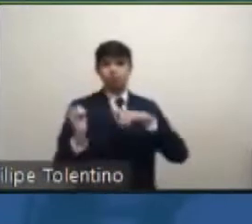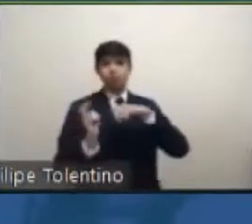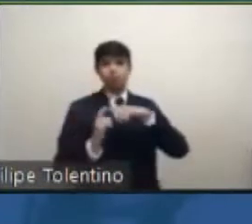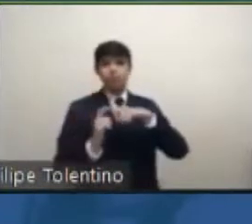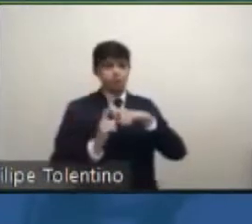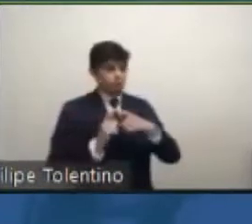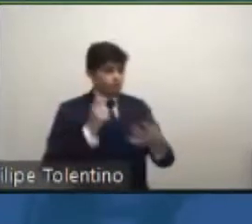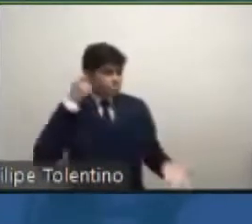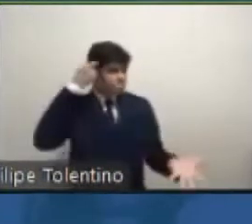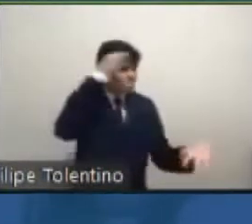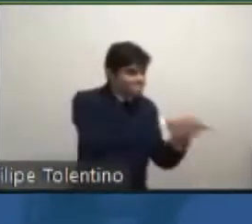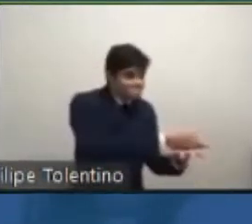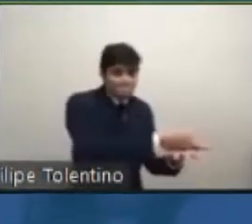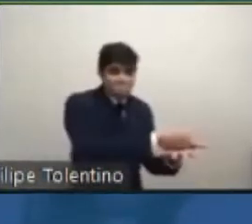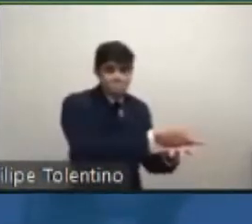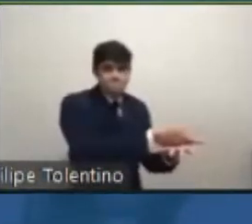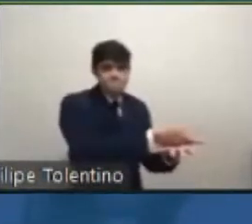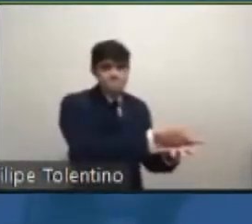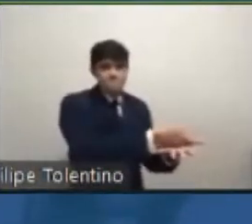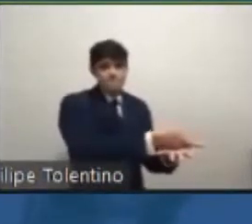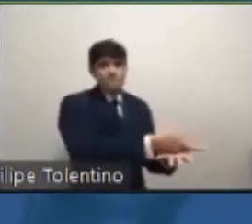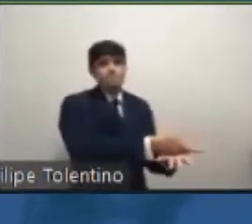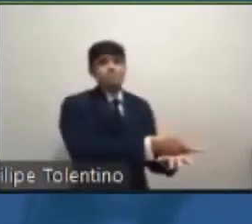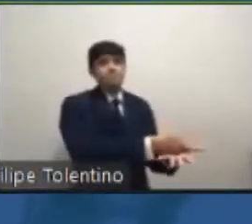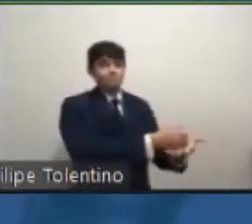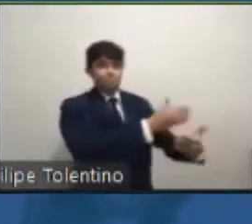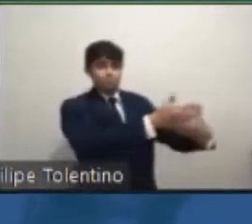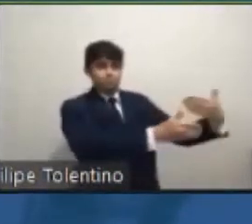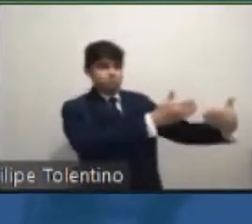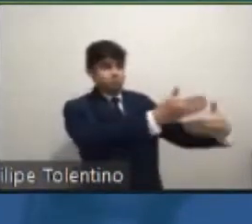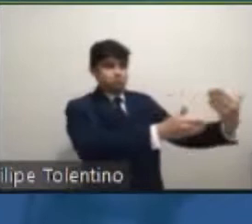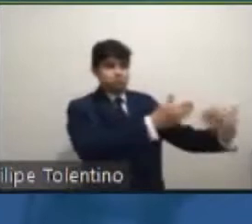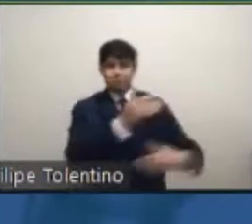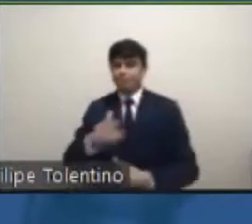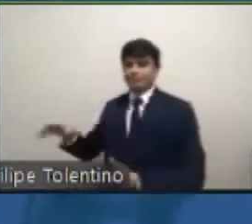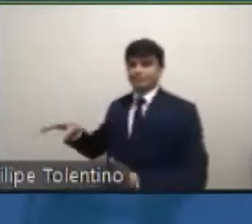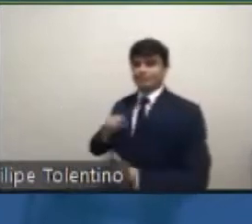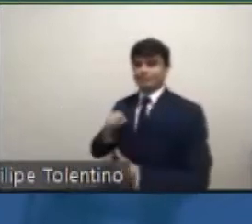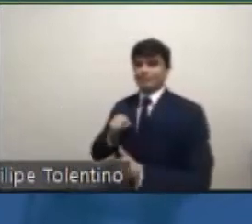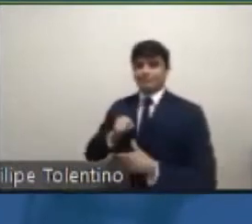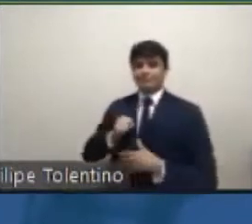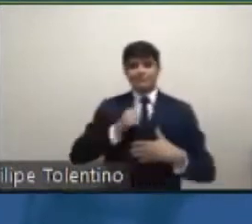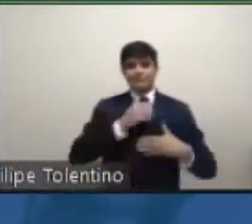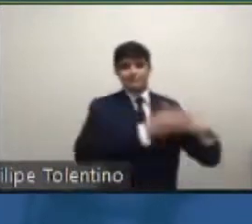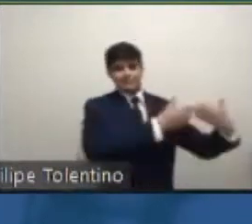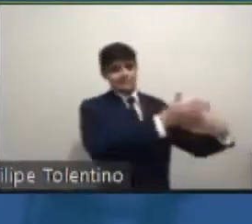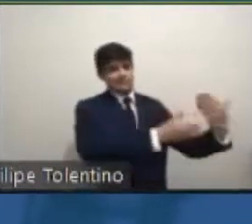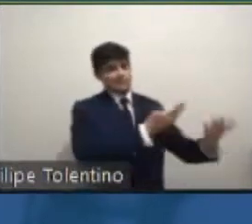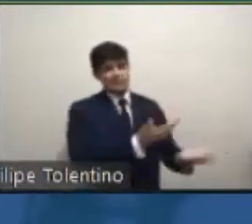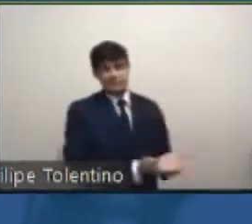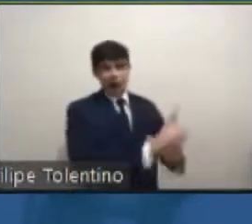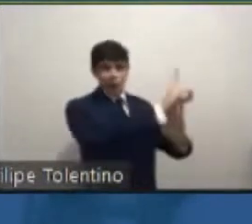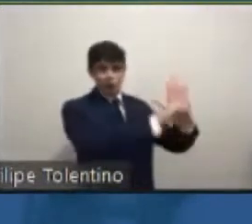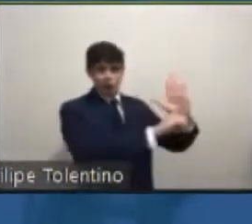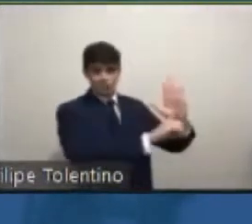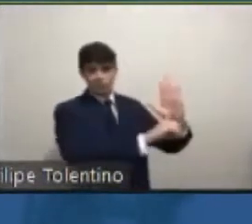paciente e aquela atitude dele gera uma lesão, um dano para o paciente, então isso pode ensejar o direito do paciente de